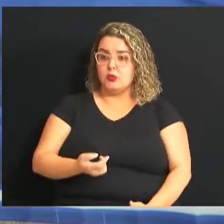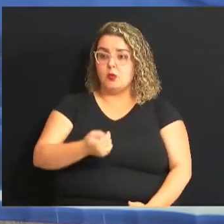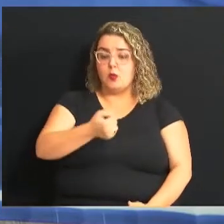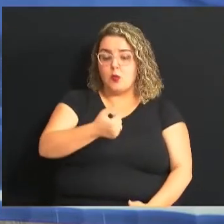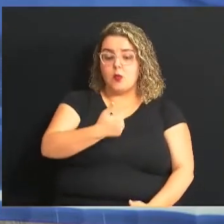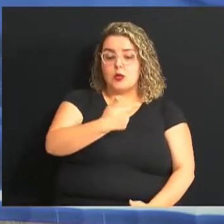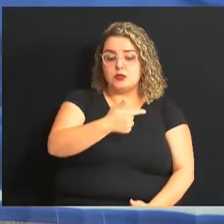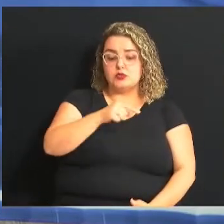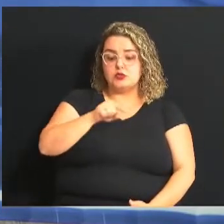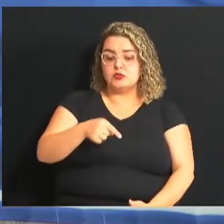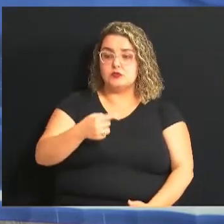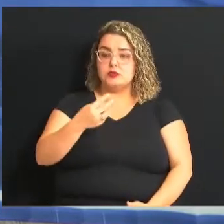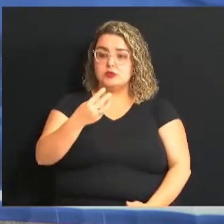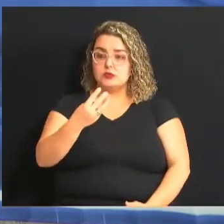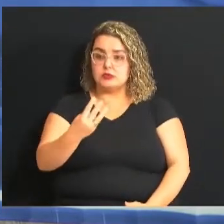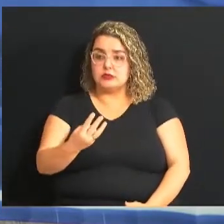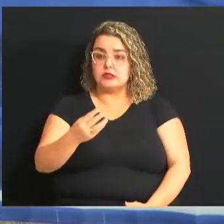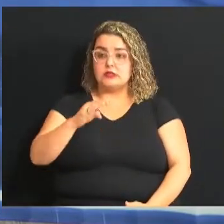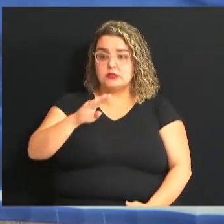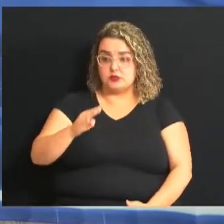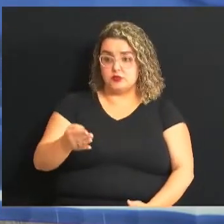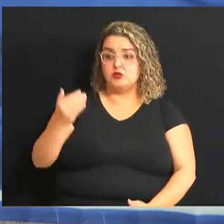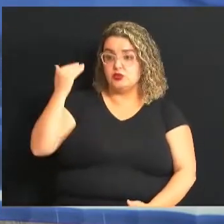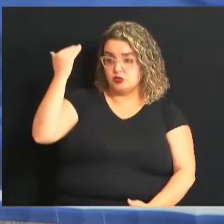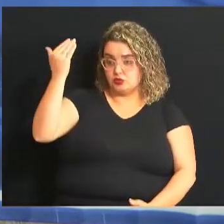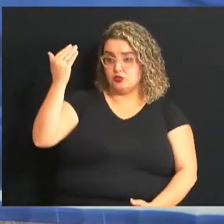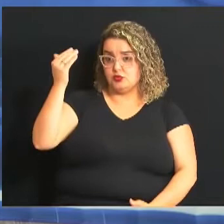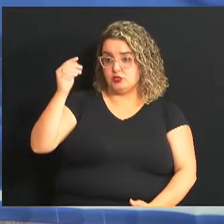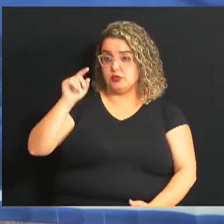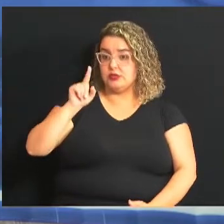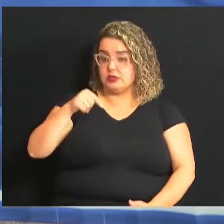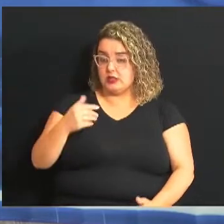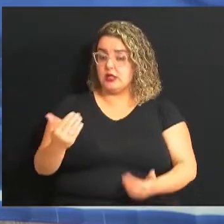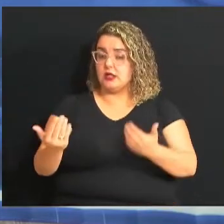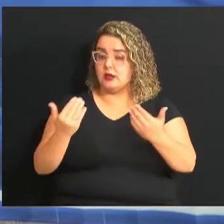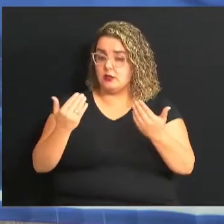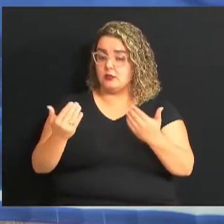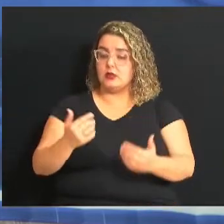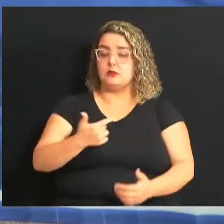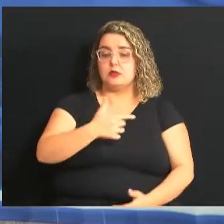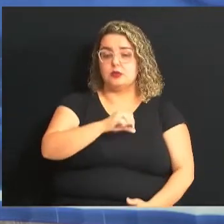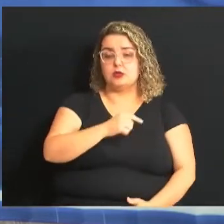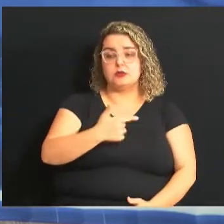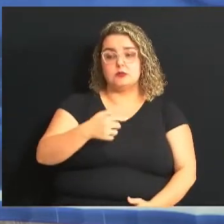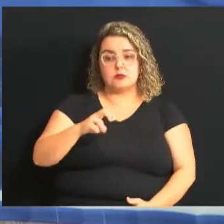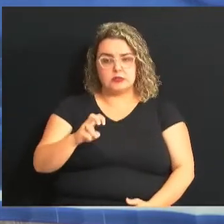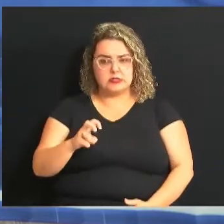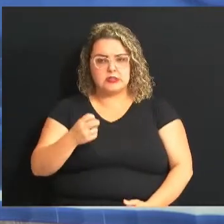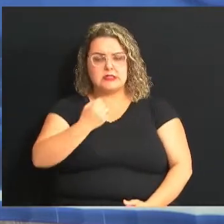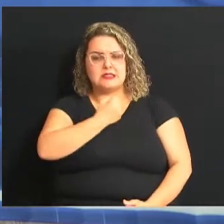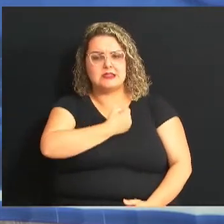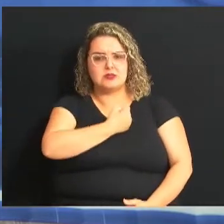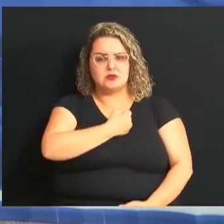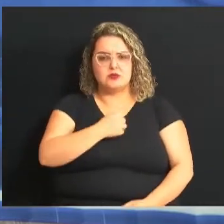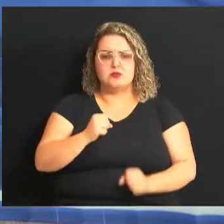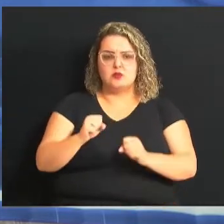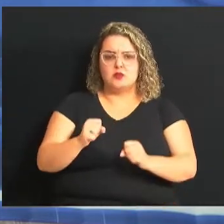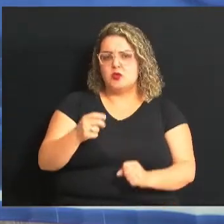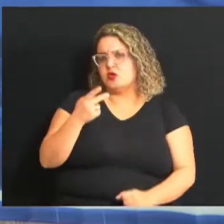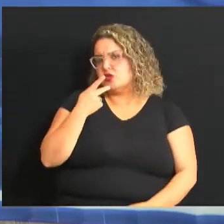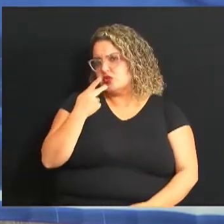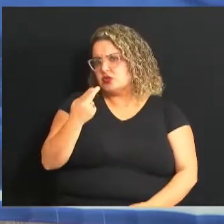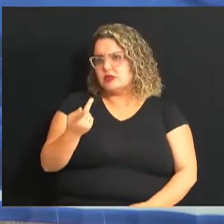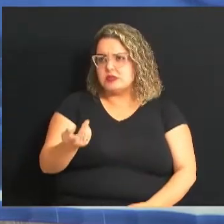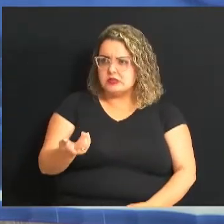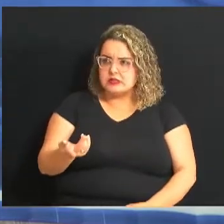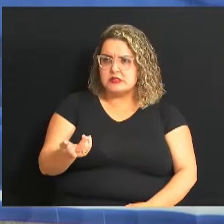2,3 bilhões de adultos, essa é a estimativa para 2025, Esses números também pode-se dizer que parte